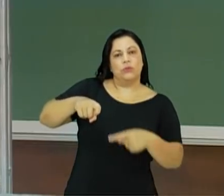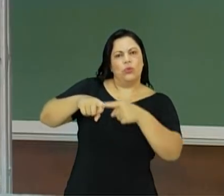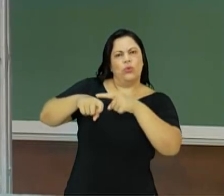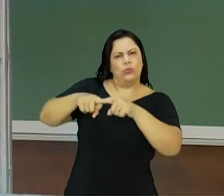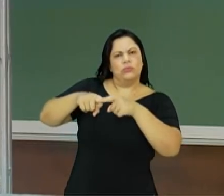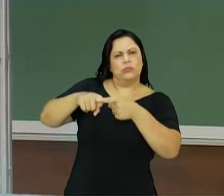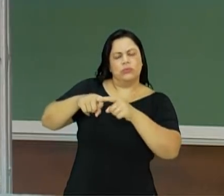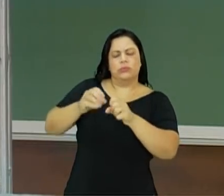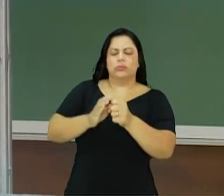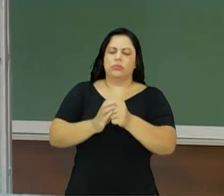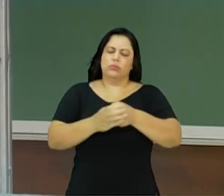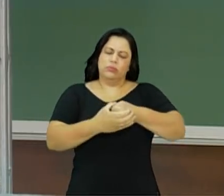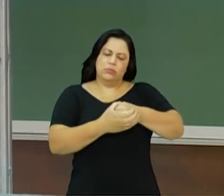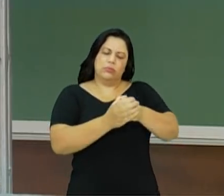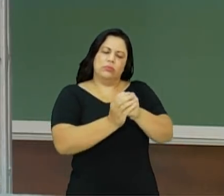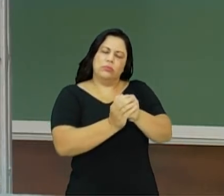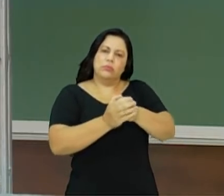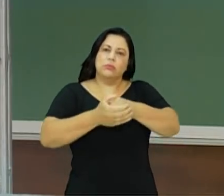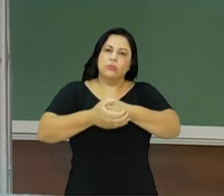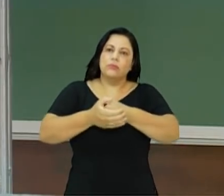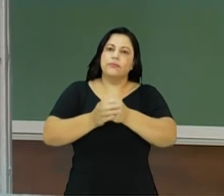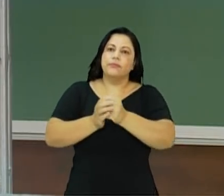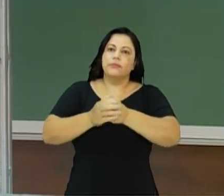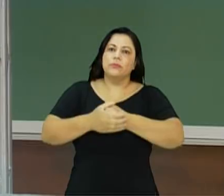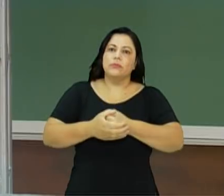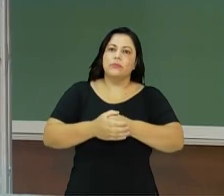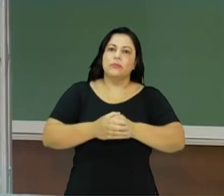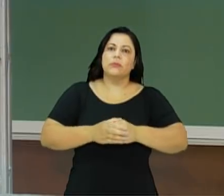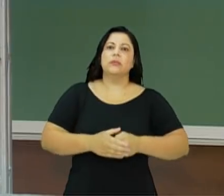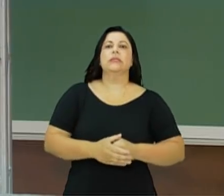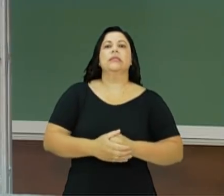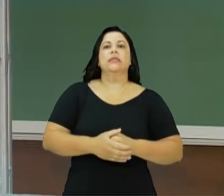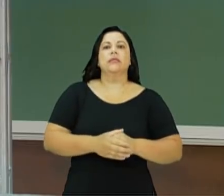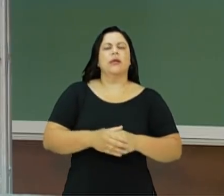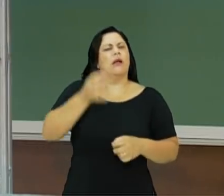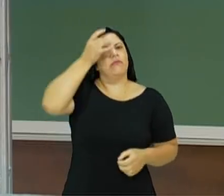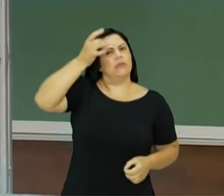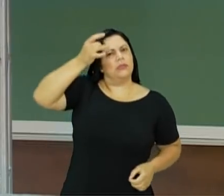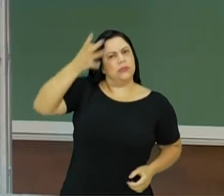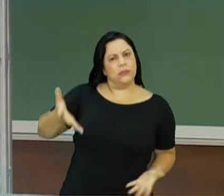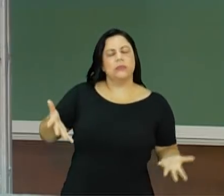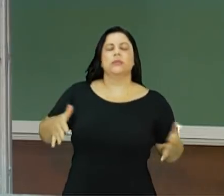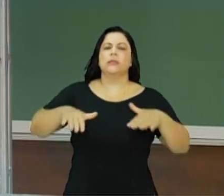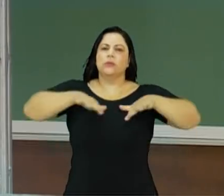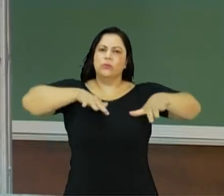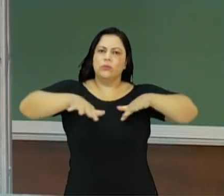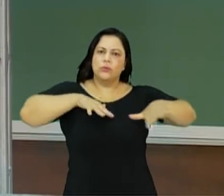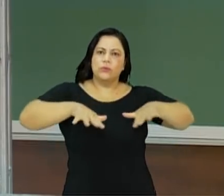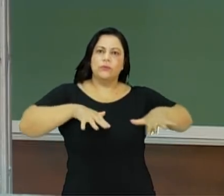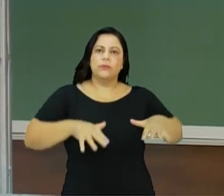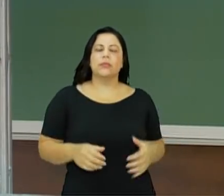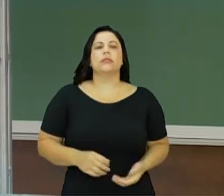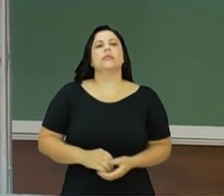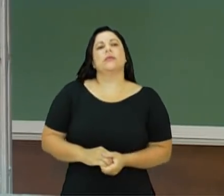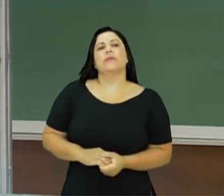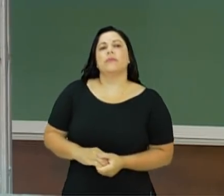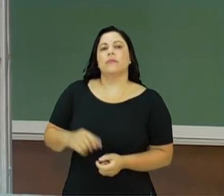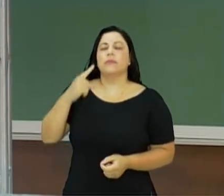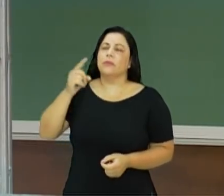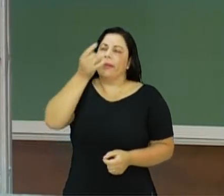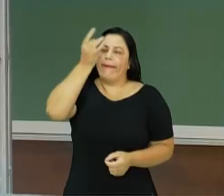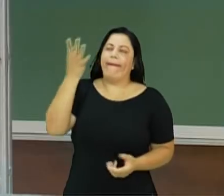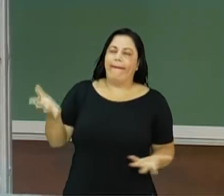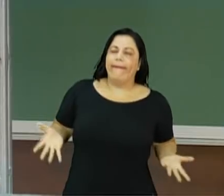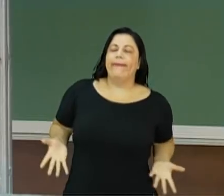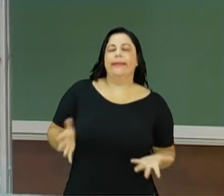uma cartilagem também, tanto no osso de cima quanto no osso de baixo, que facilita ali a movimentação, né? Logicamente que o